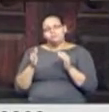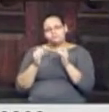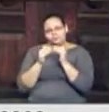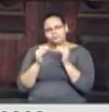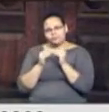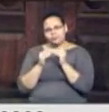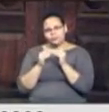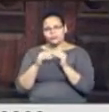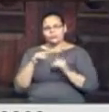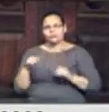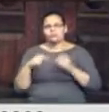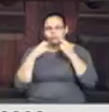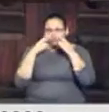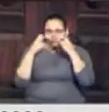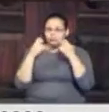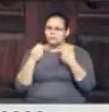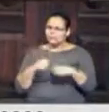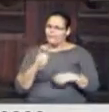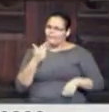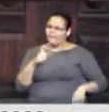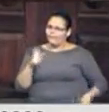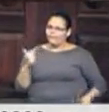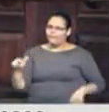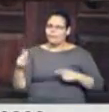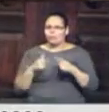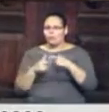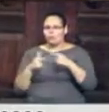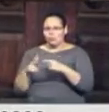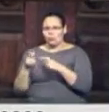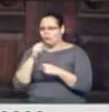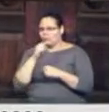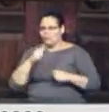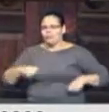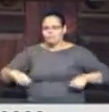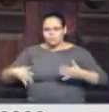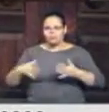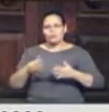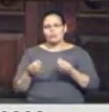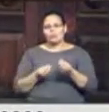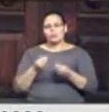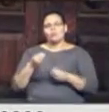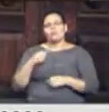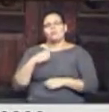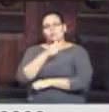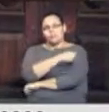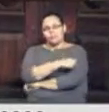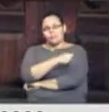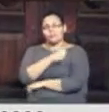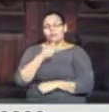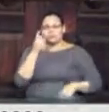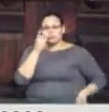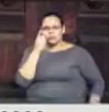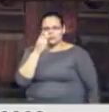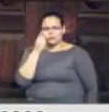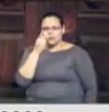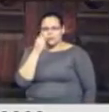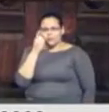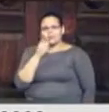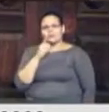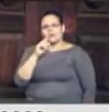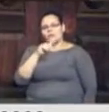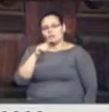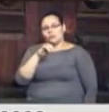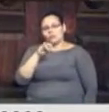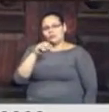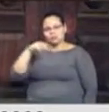que nós podemos ir mais adiante, sem prejudicar, como disse a deputada Zeidan, o exercício do mandato parlamentar, sem